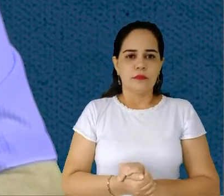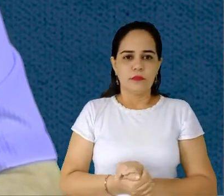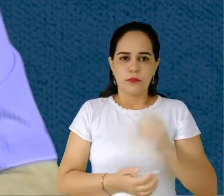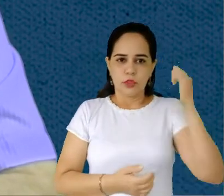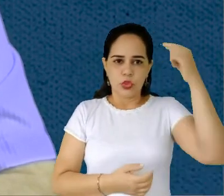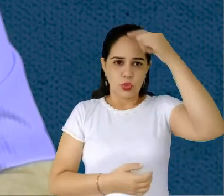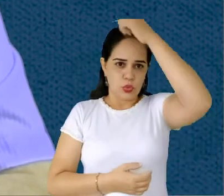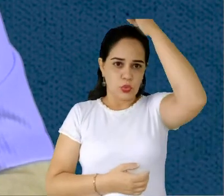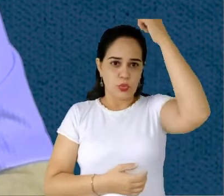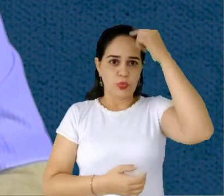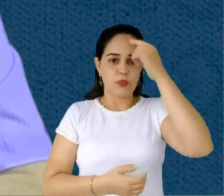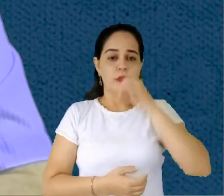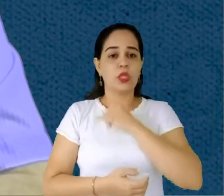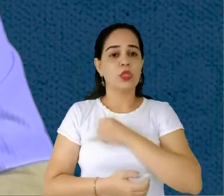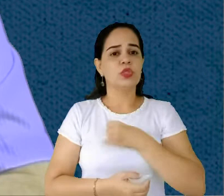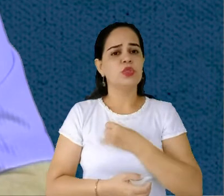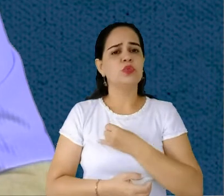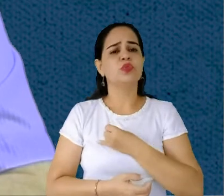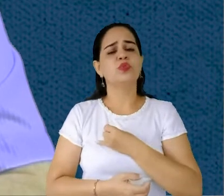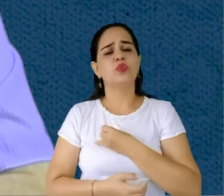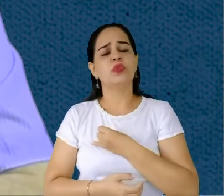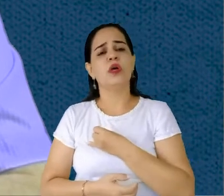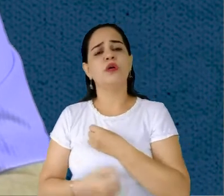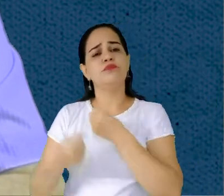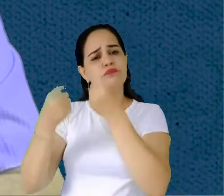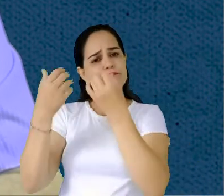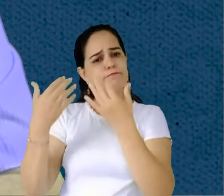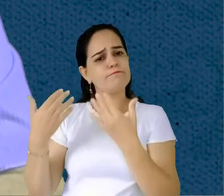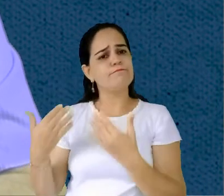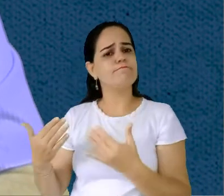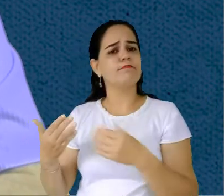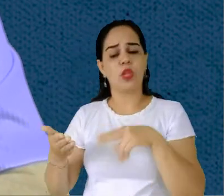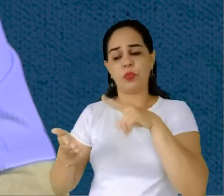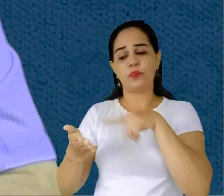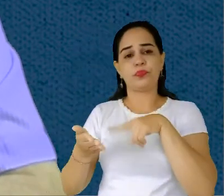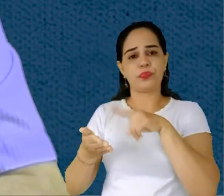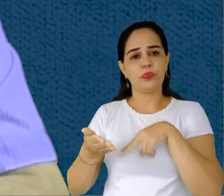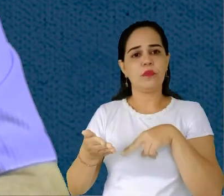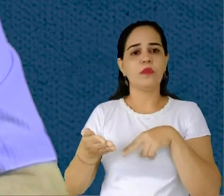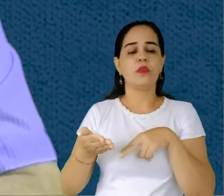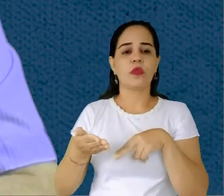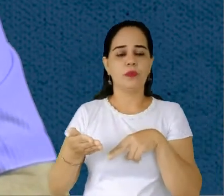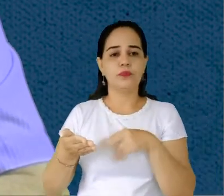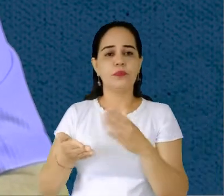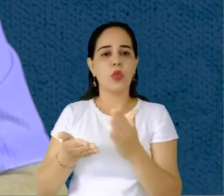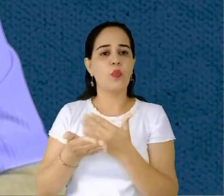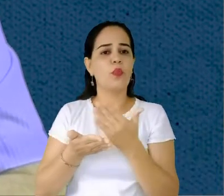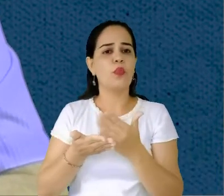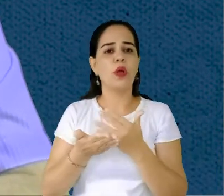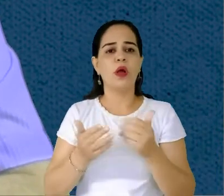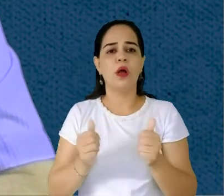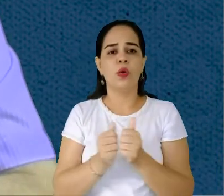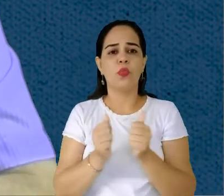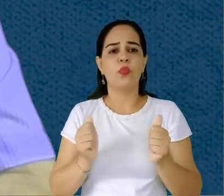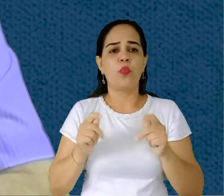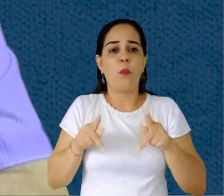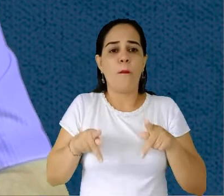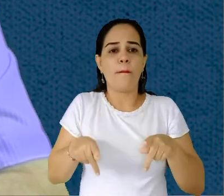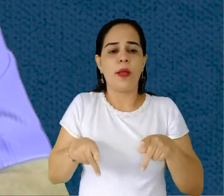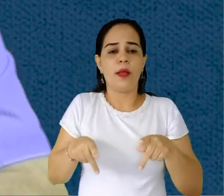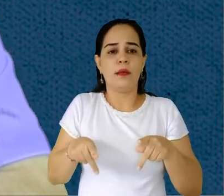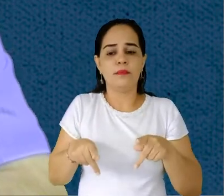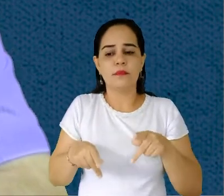João, pois, nos revela através desta leitura do livro do Apocalipse, né, essa